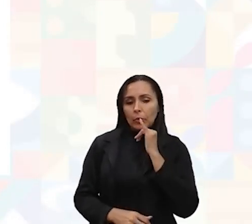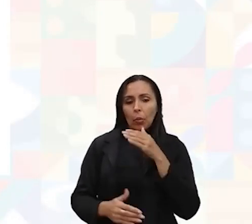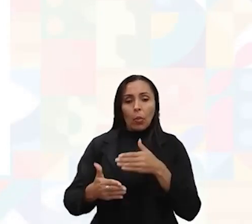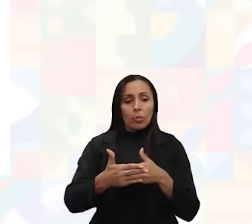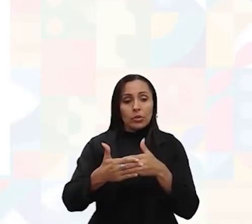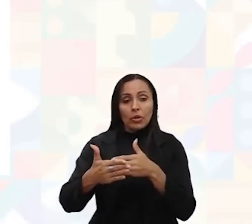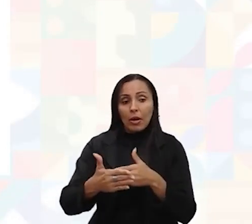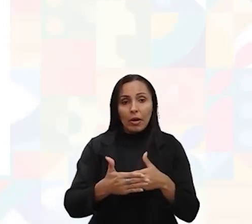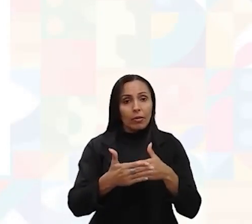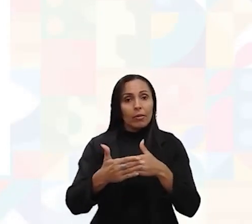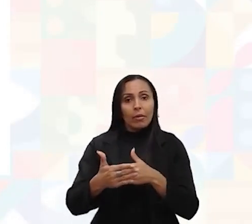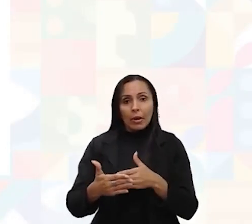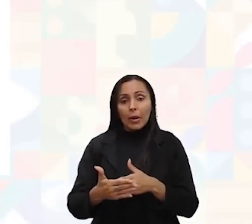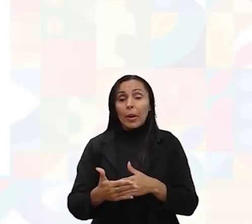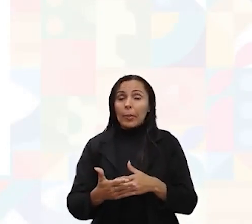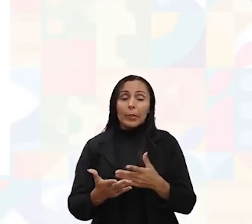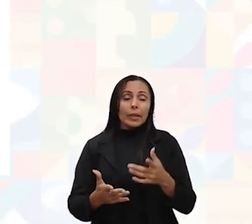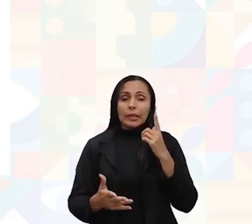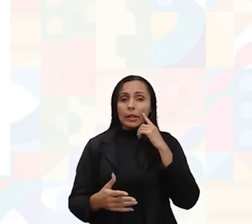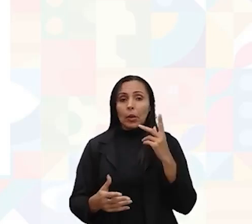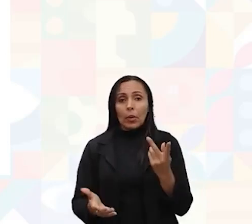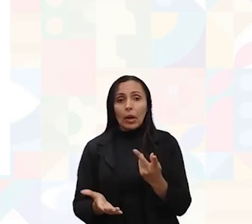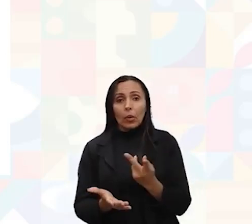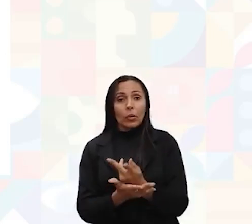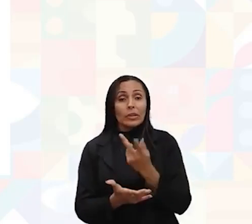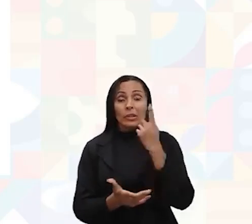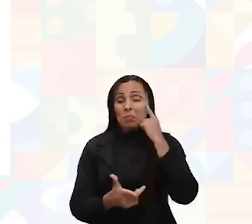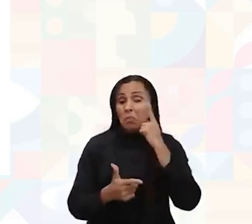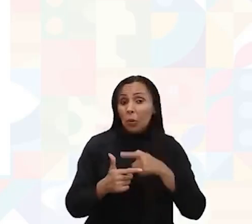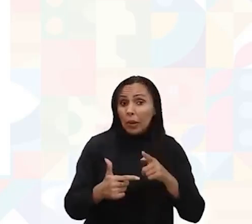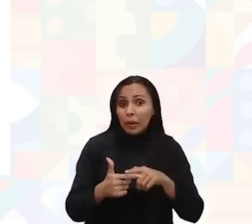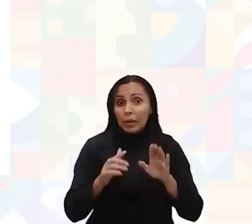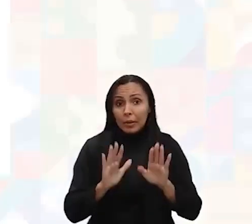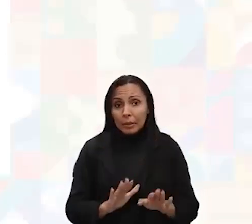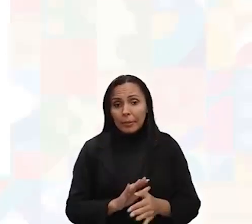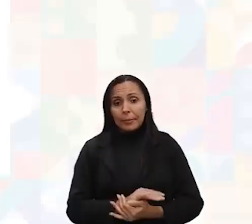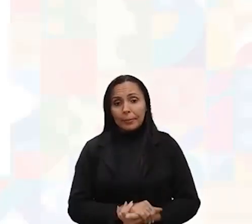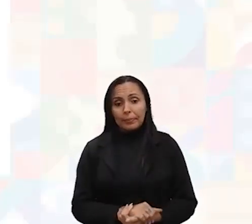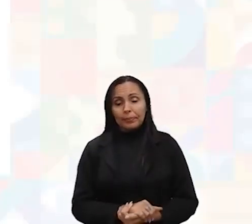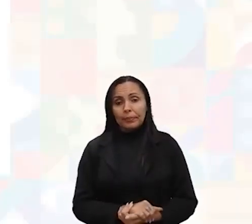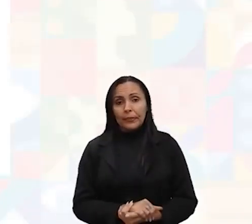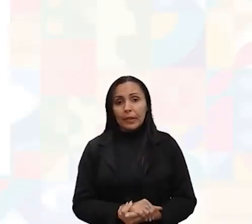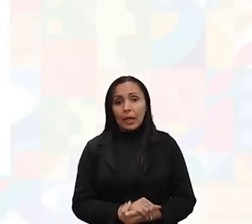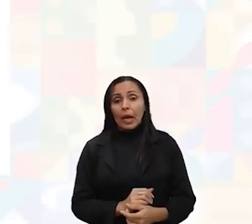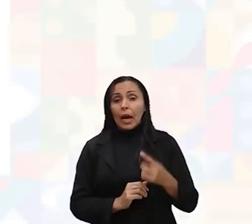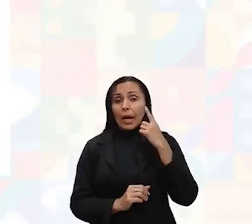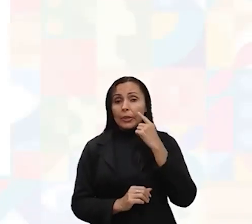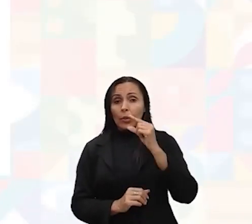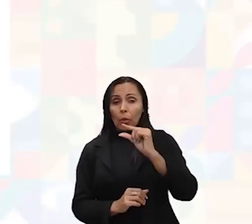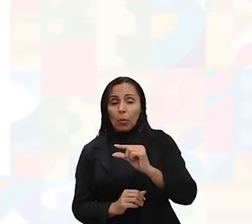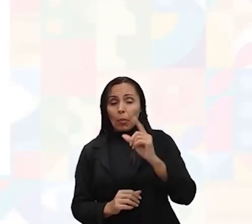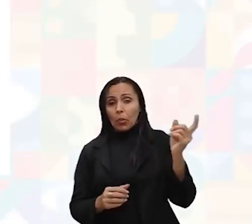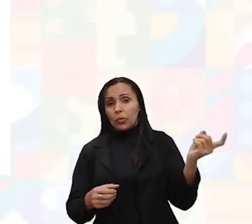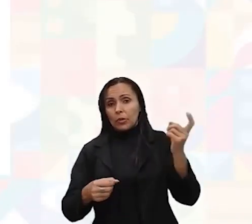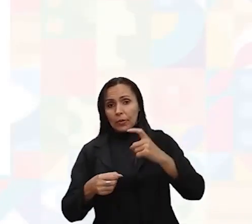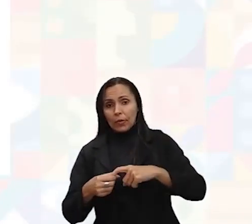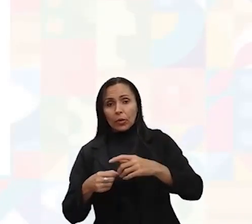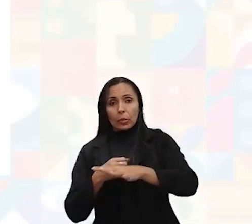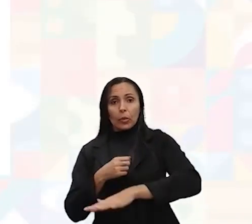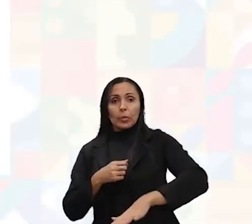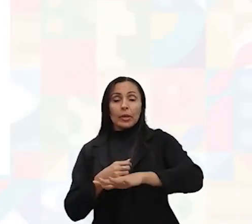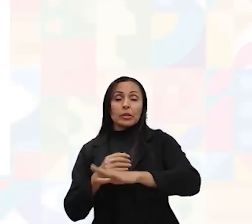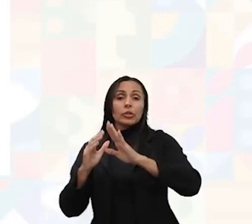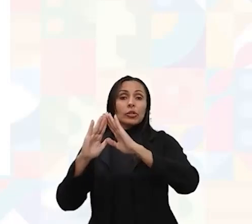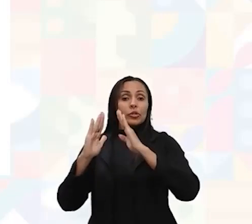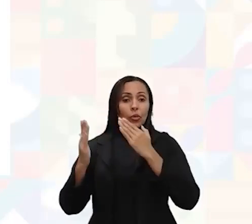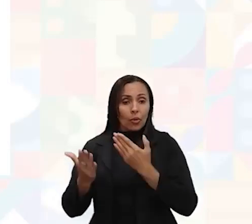não aconteça nenhum acidente. E aí, trazendo um pouco de volta para o ambiente escolar,